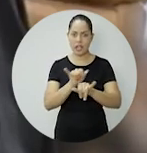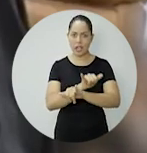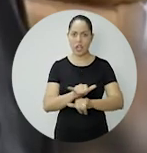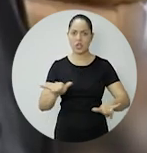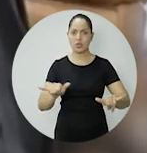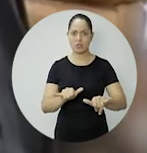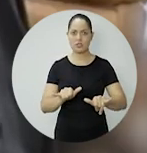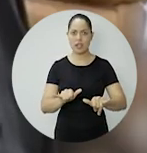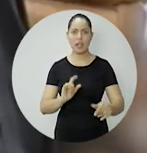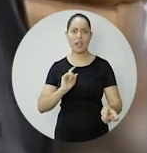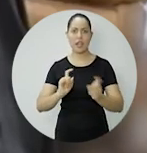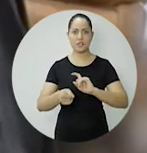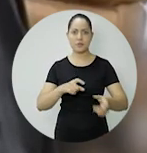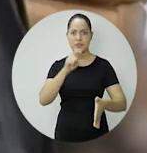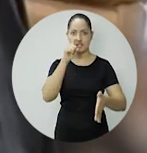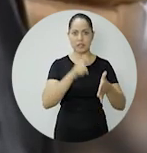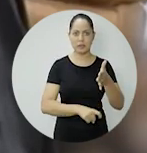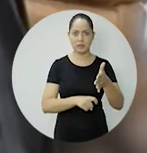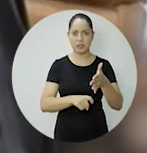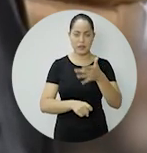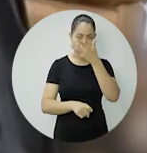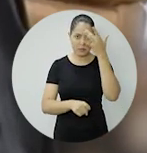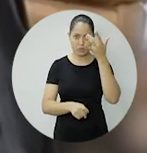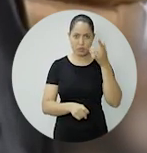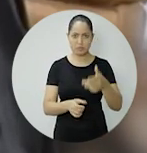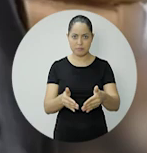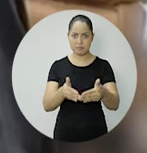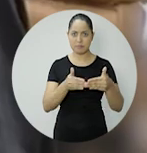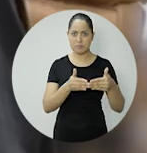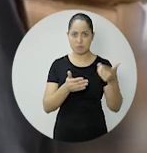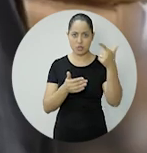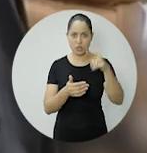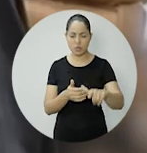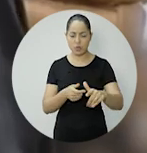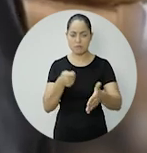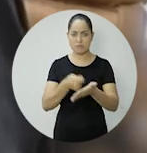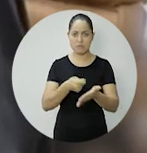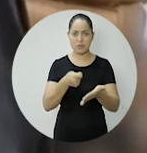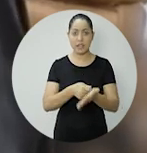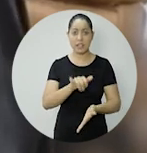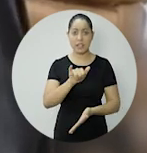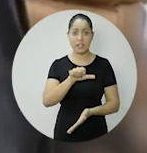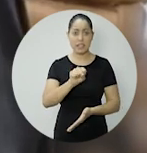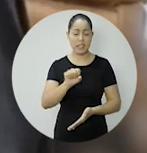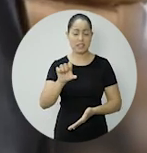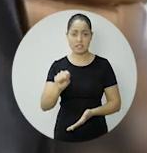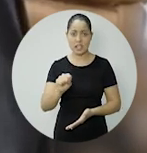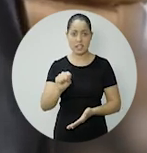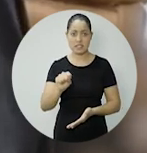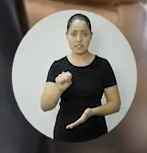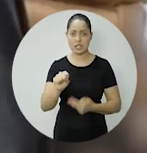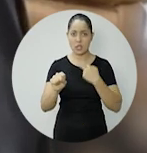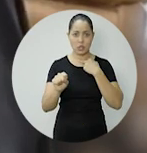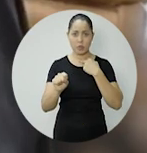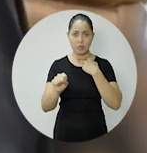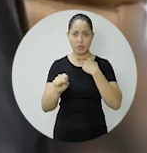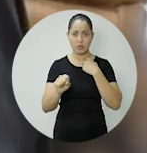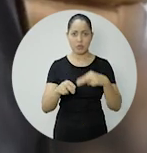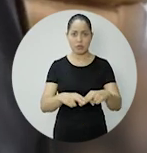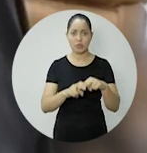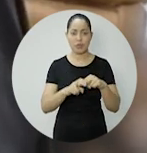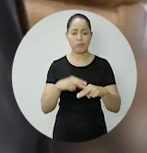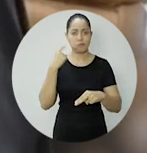e determinar que a administração tributária da parte recorrida se abstenha de exigir o ISSQN